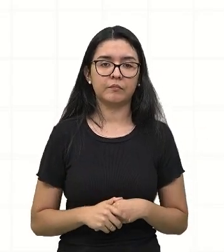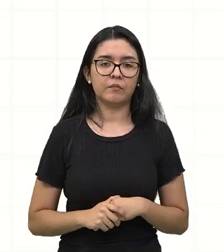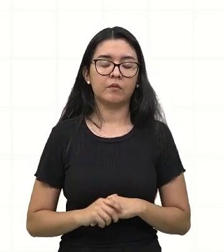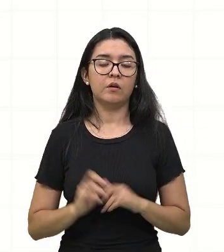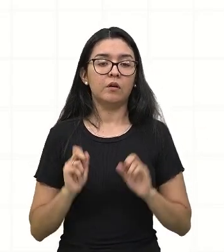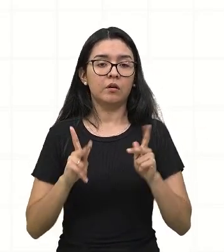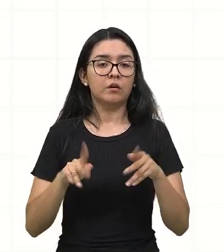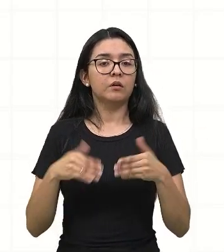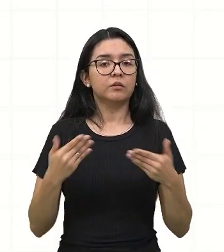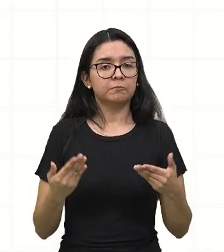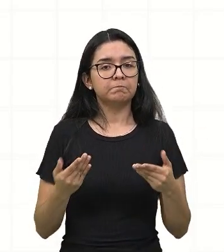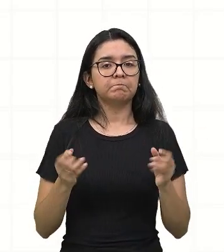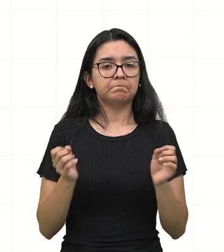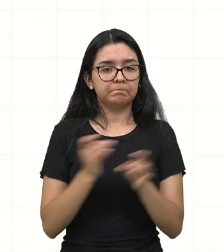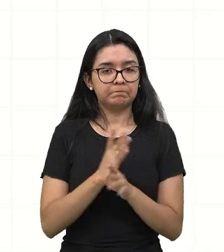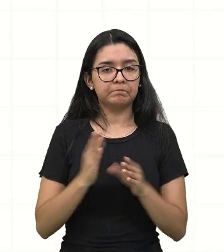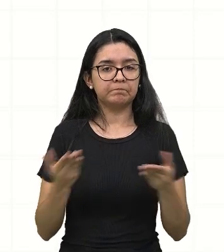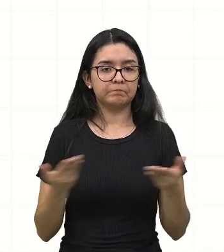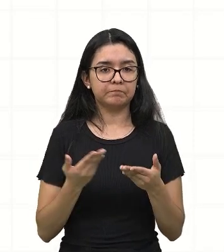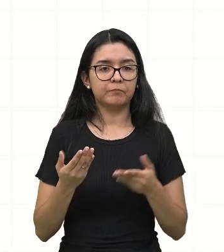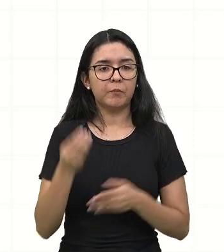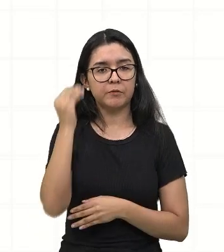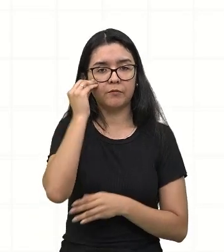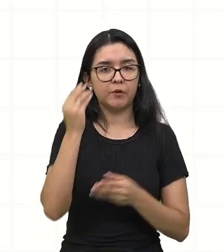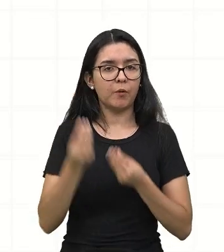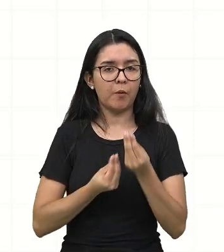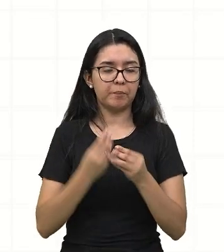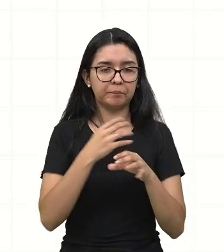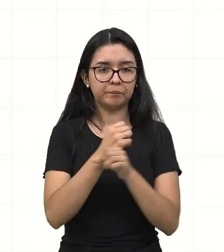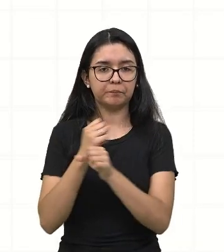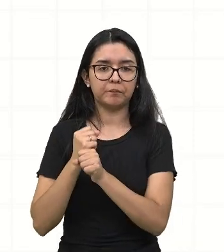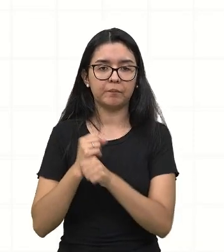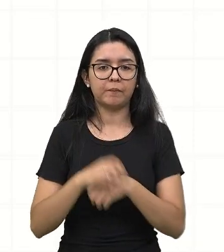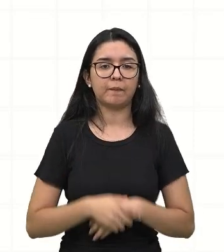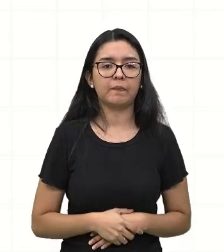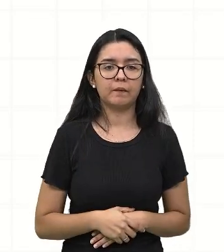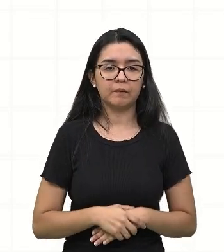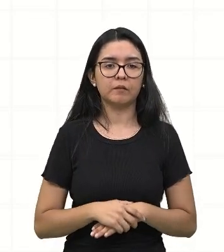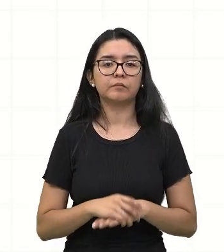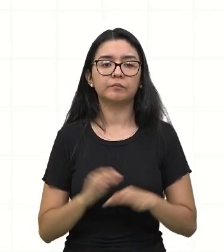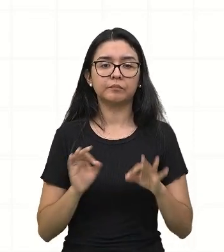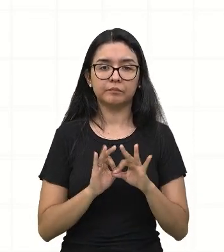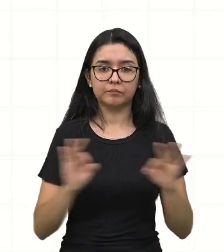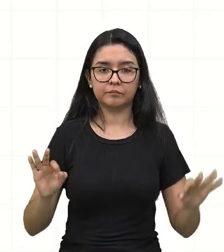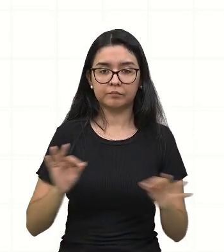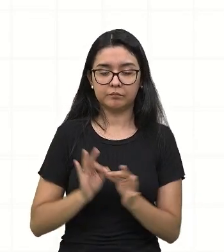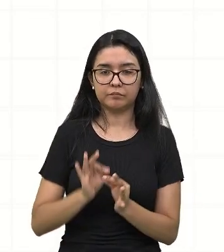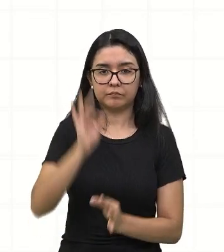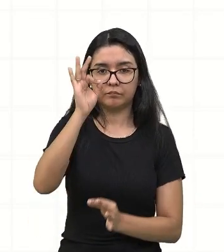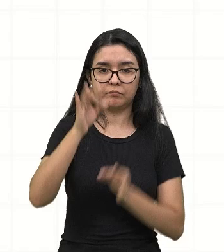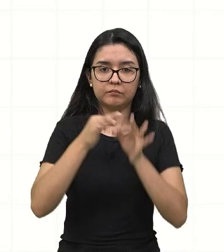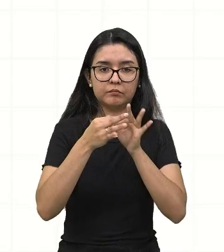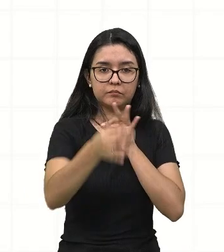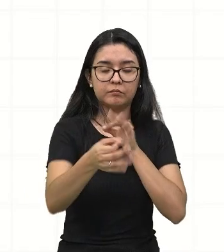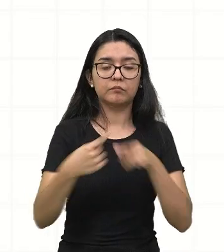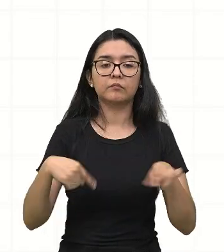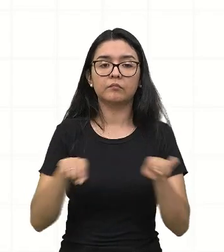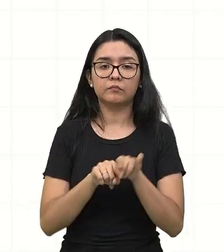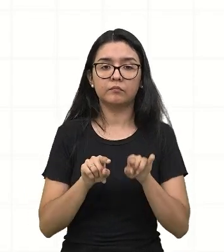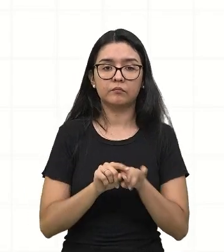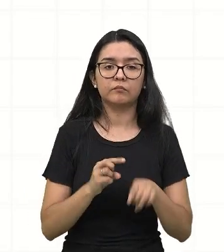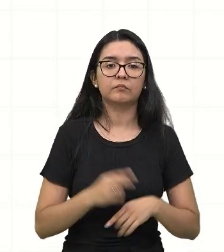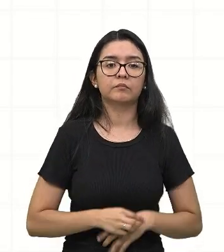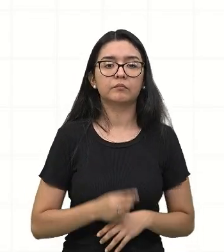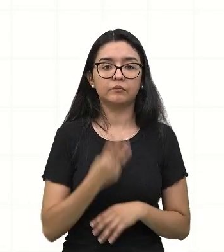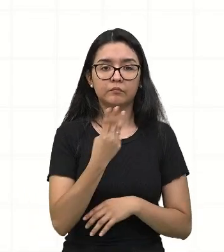Então, dito isto, veja como vai ficar aqui o nosso cálculo. Comprimento vezes largura vezes altura, volume igual a 3 metros